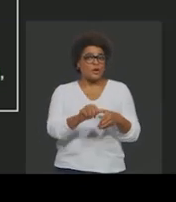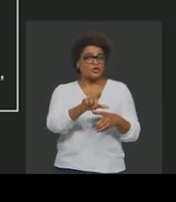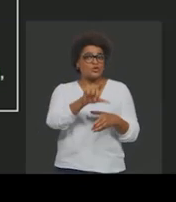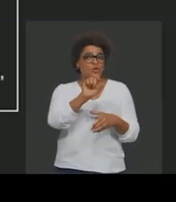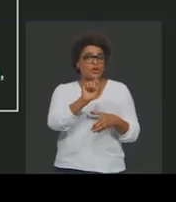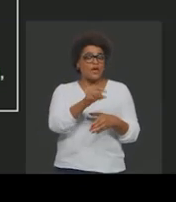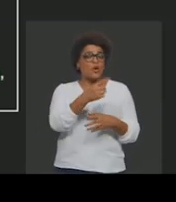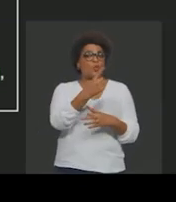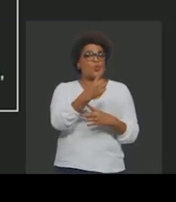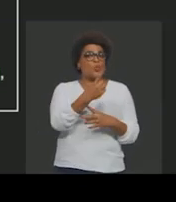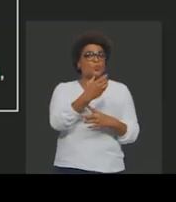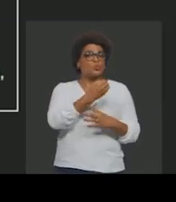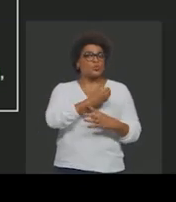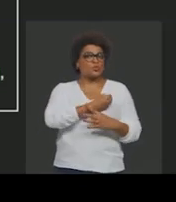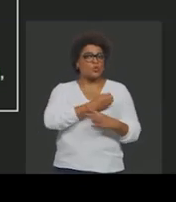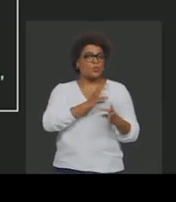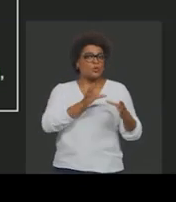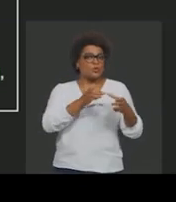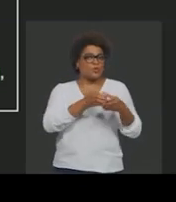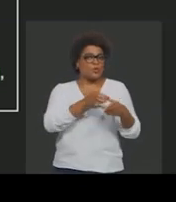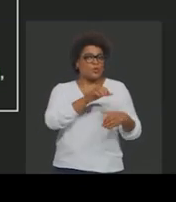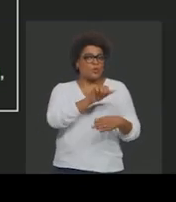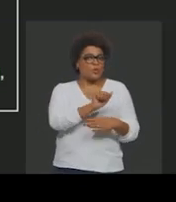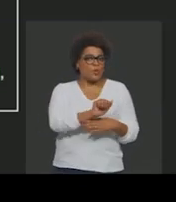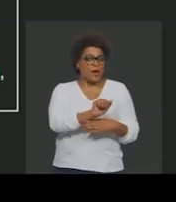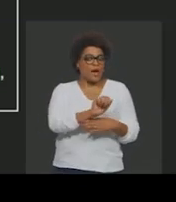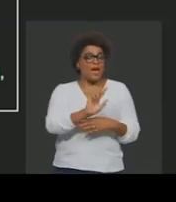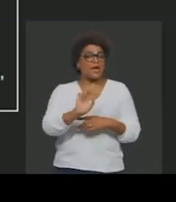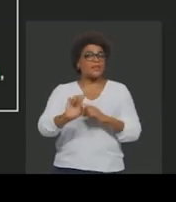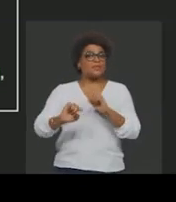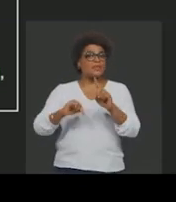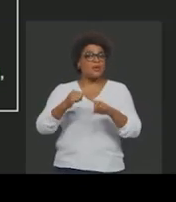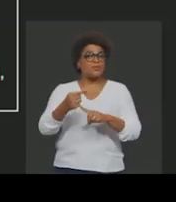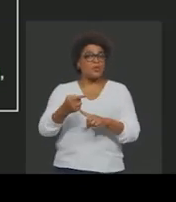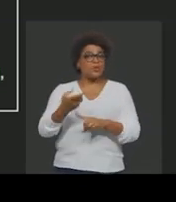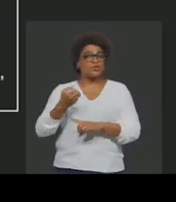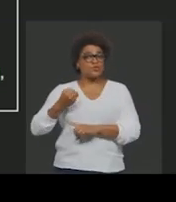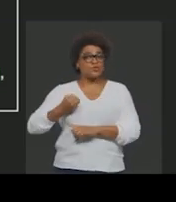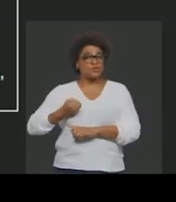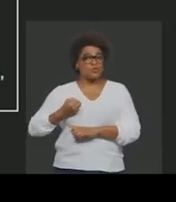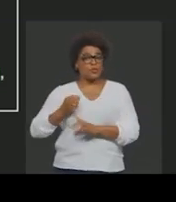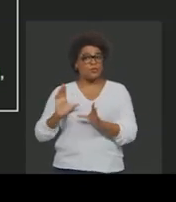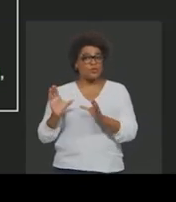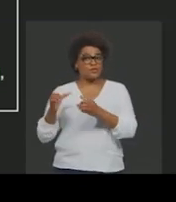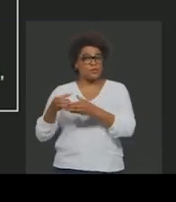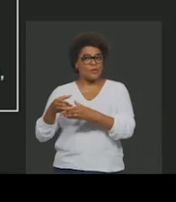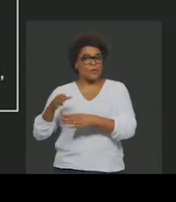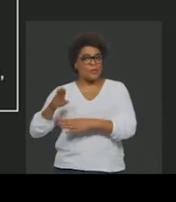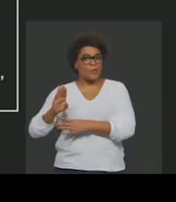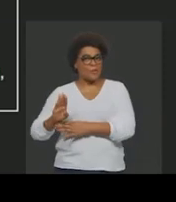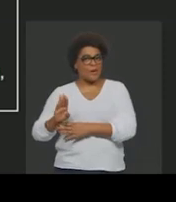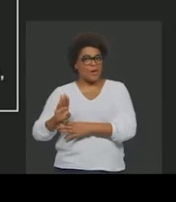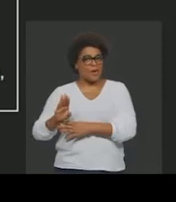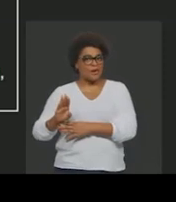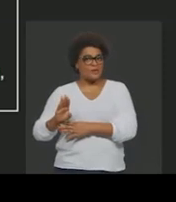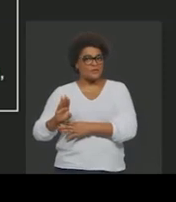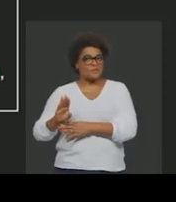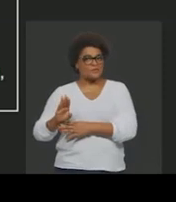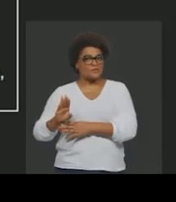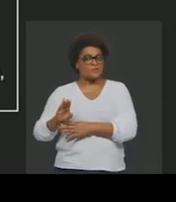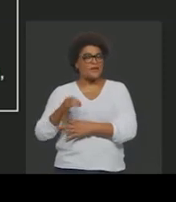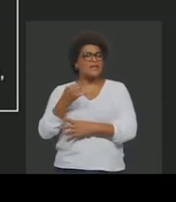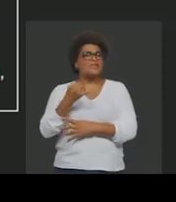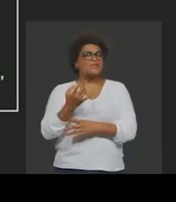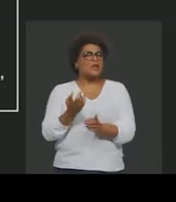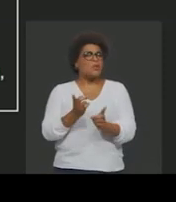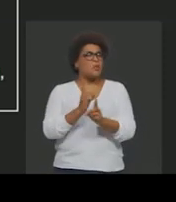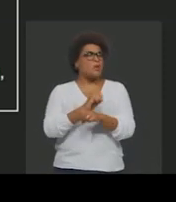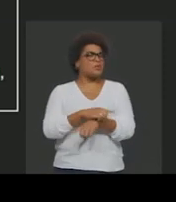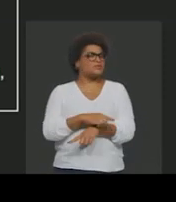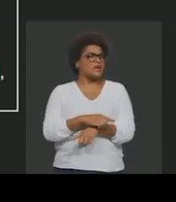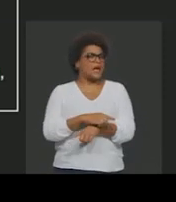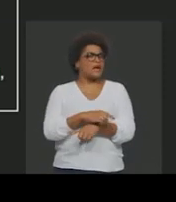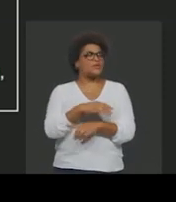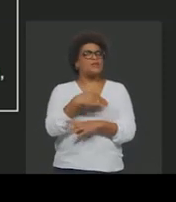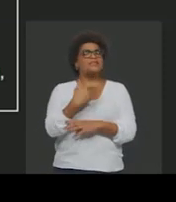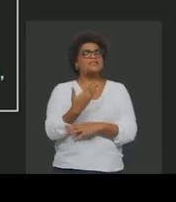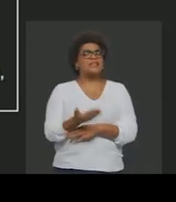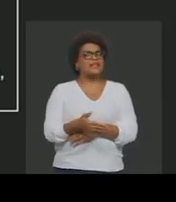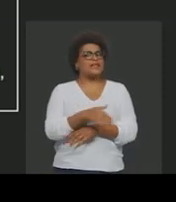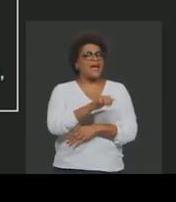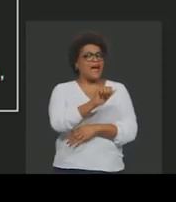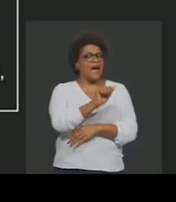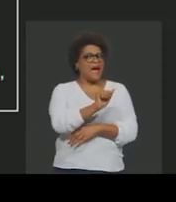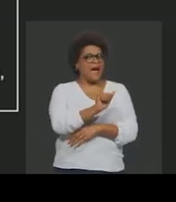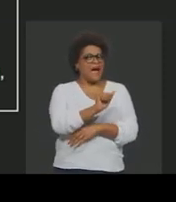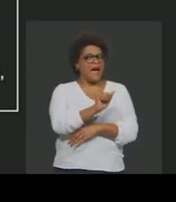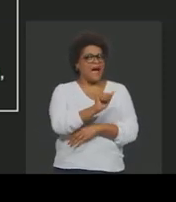do conjunto B nessa ordem. Se fosse o contrário, Alex, não seria A cartesiano B, seria B cartesiano